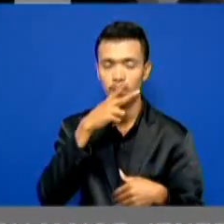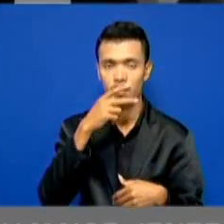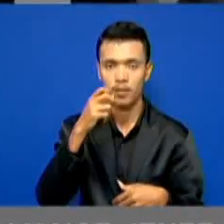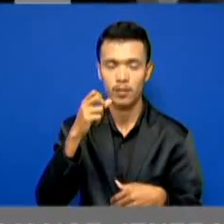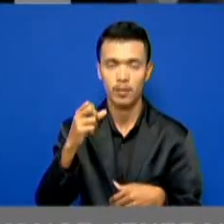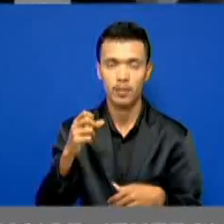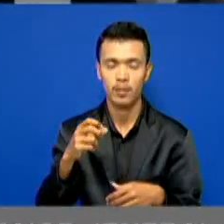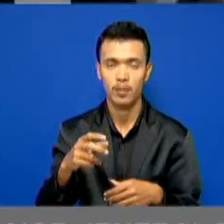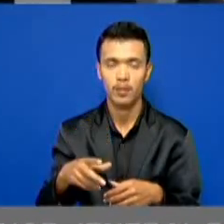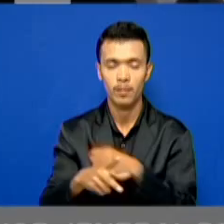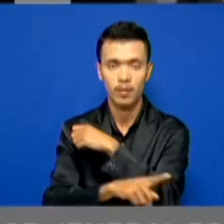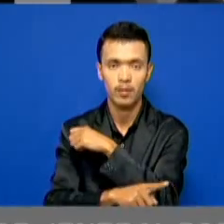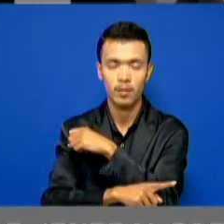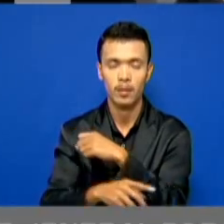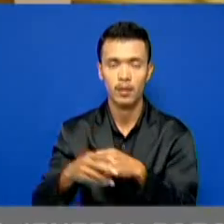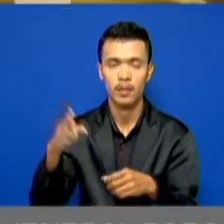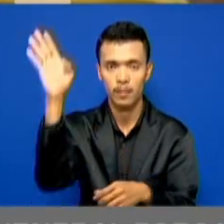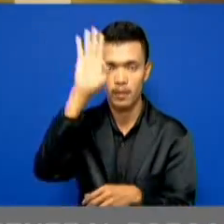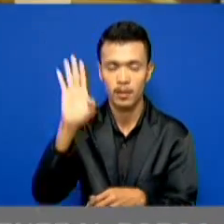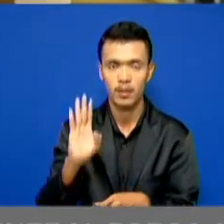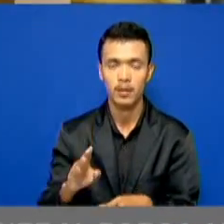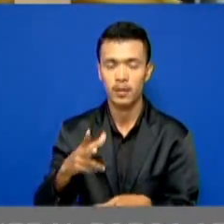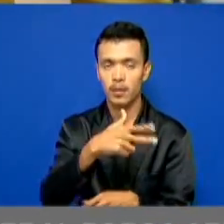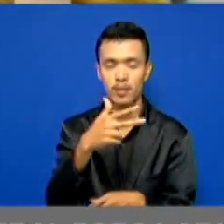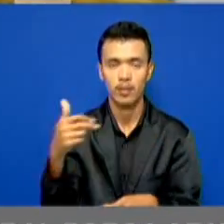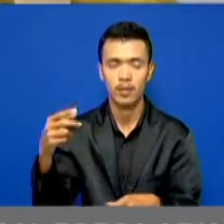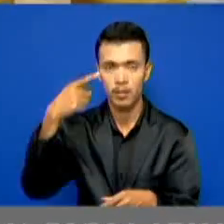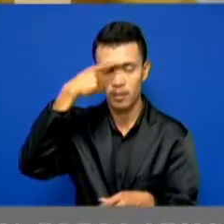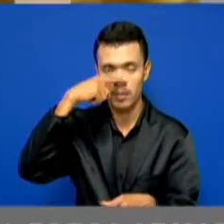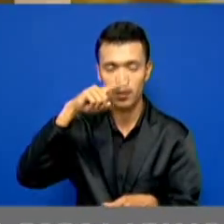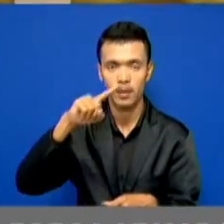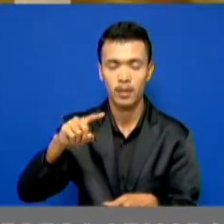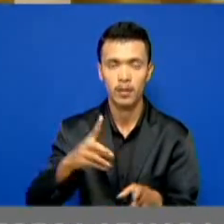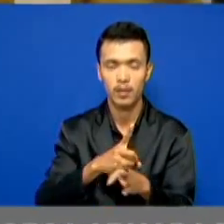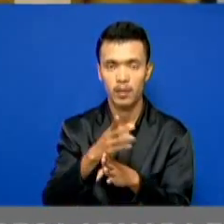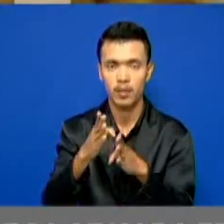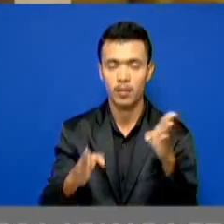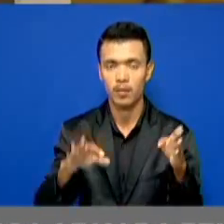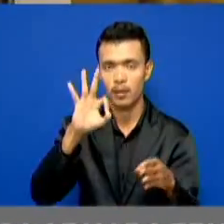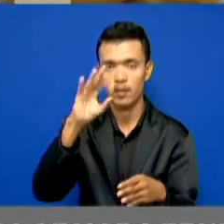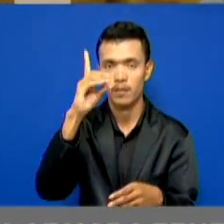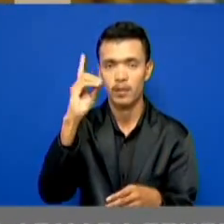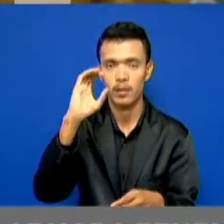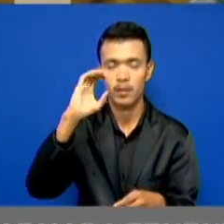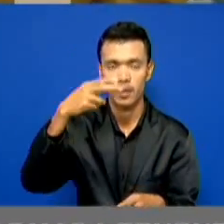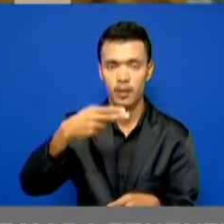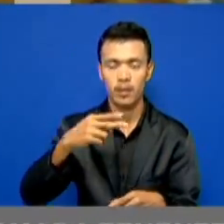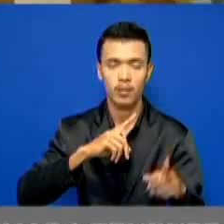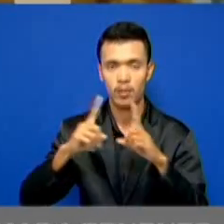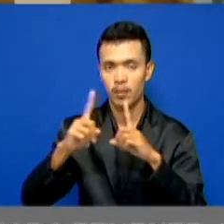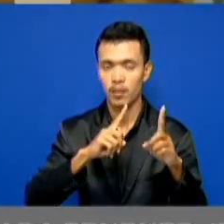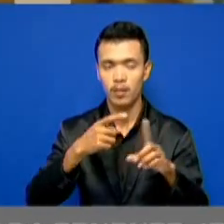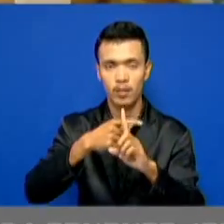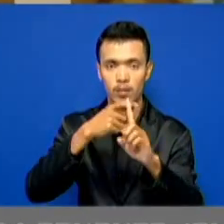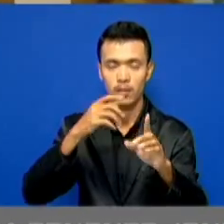Brasil, Indonésia, Malásia, no Tailândia. Diretor Executivo FDCH, Júlio Aparício, explica.